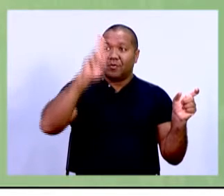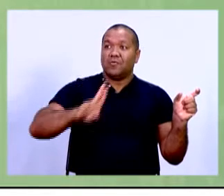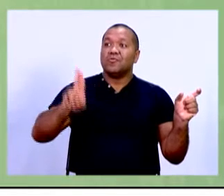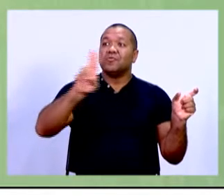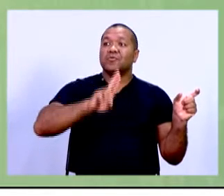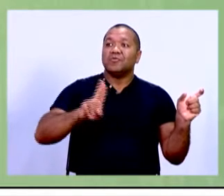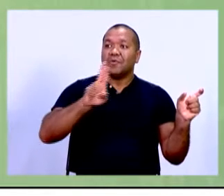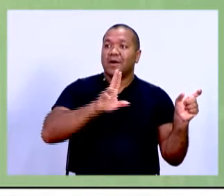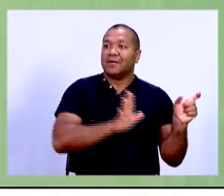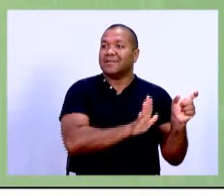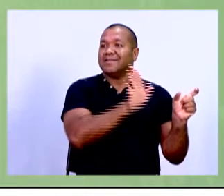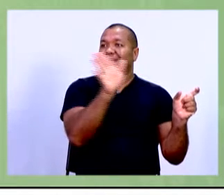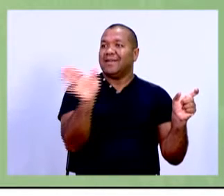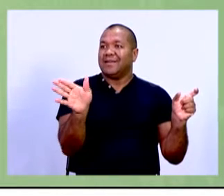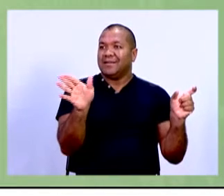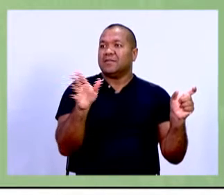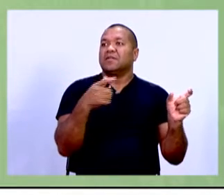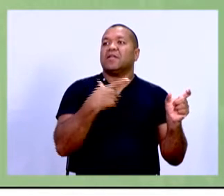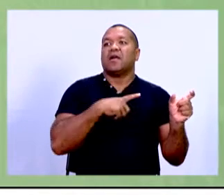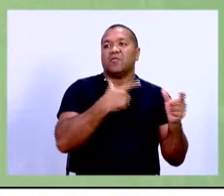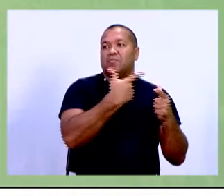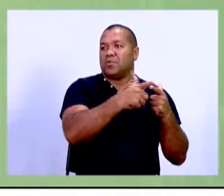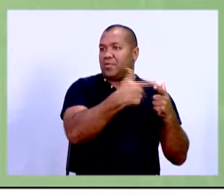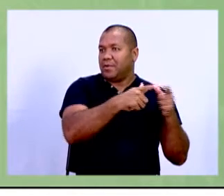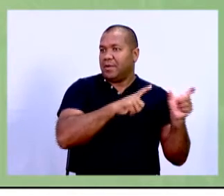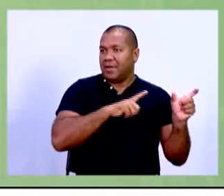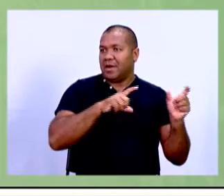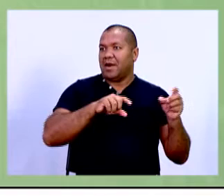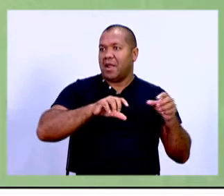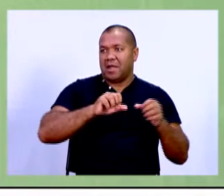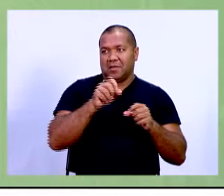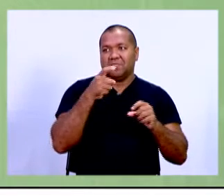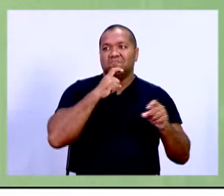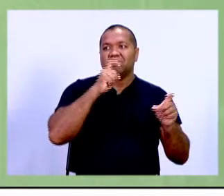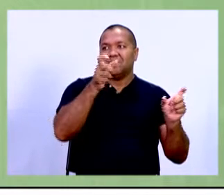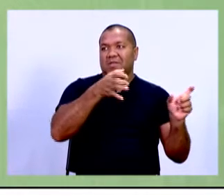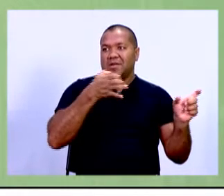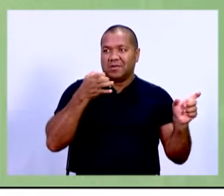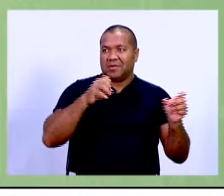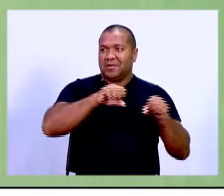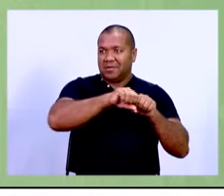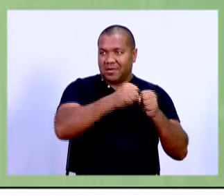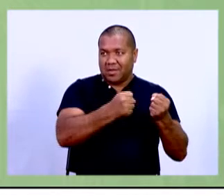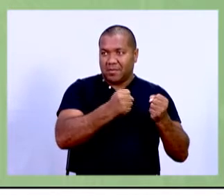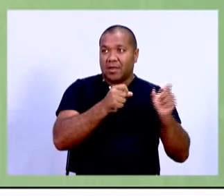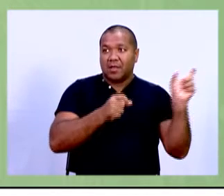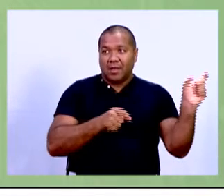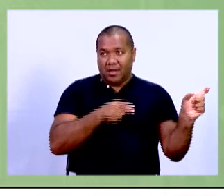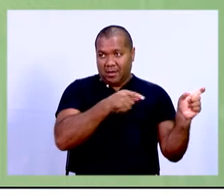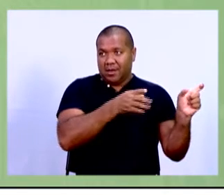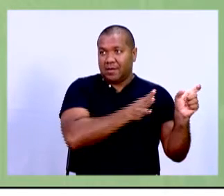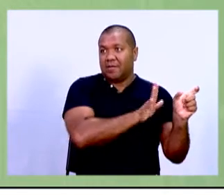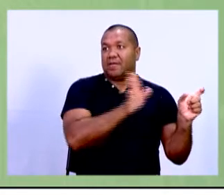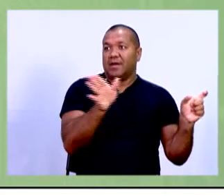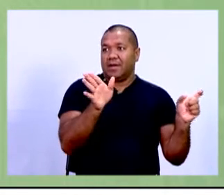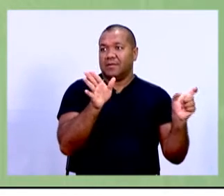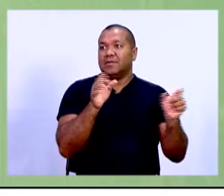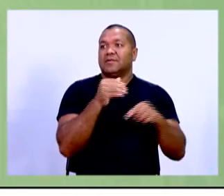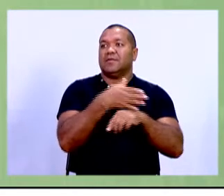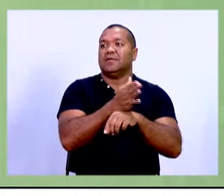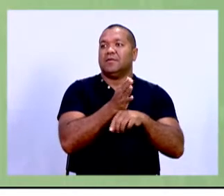usuário que está com a geladeira quebrada, que está com o freezer quebrado, é ele que vai acessar o sistema. Então, ele